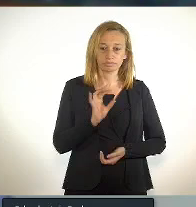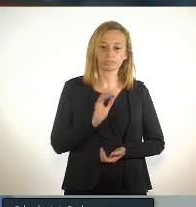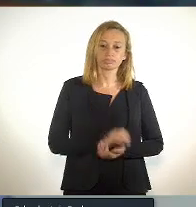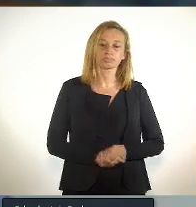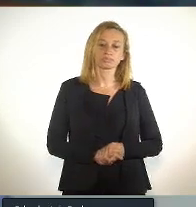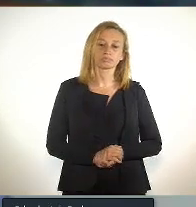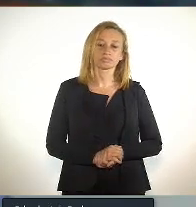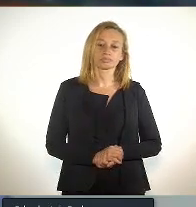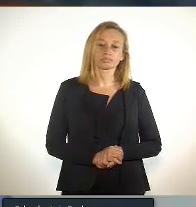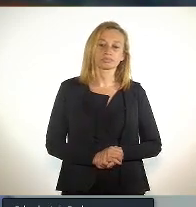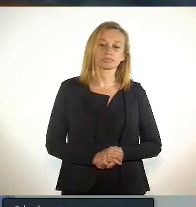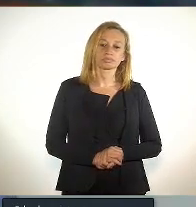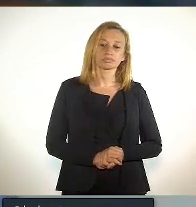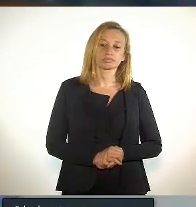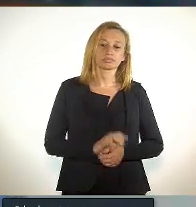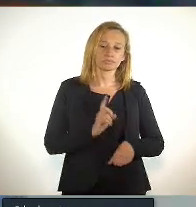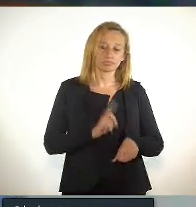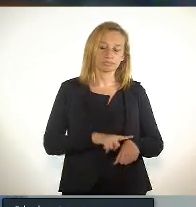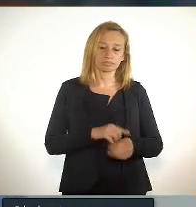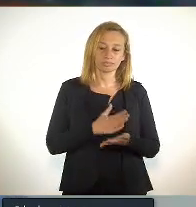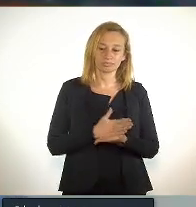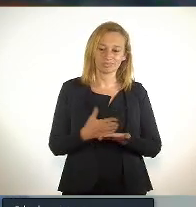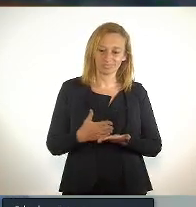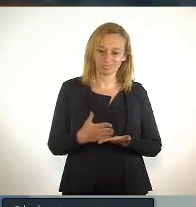o expediente inicial.